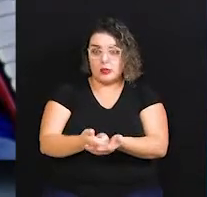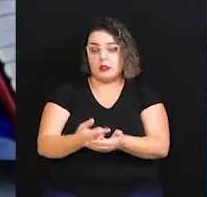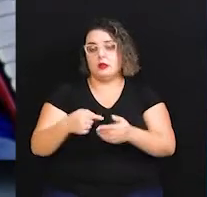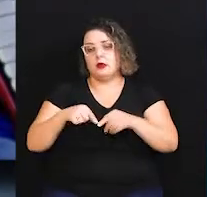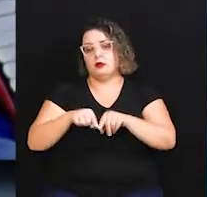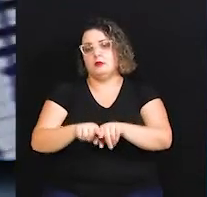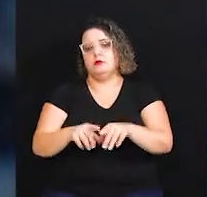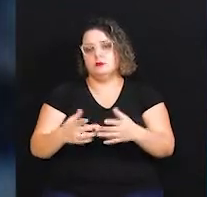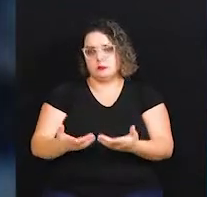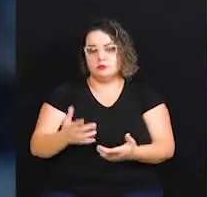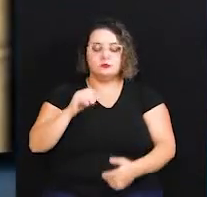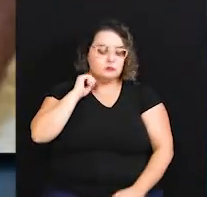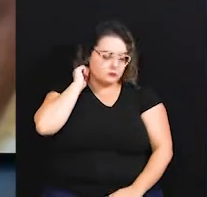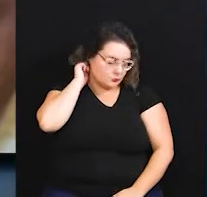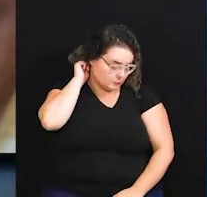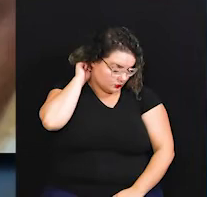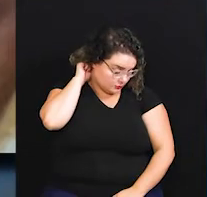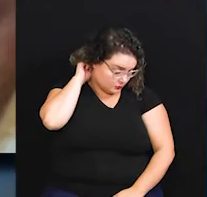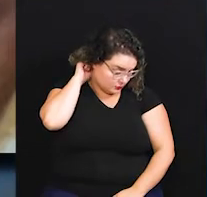empresa, né?